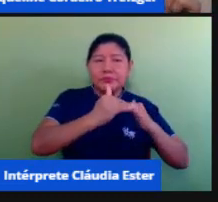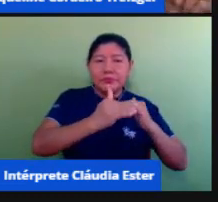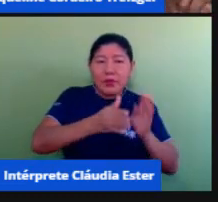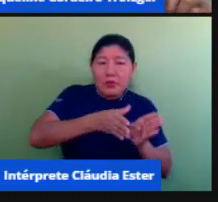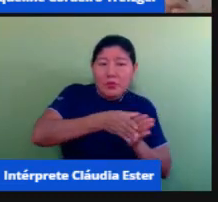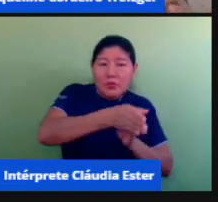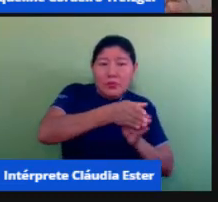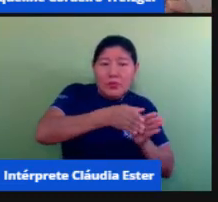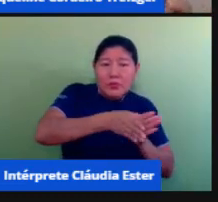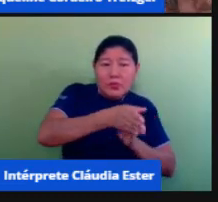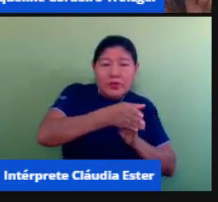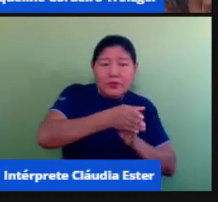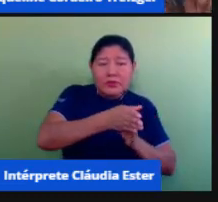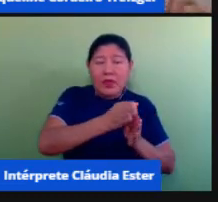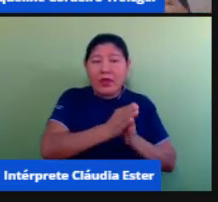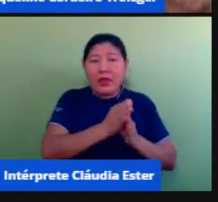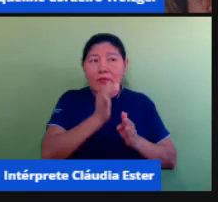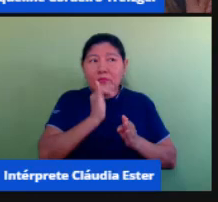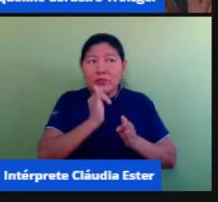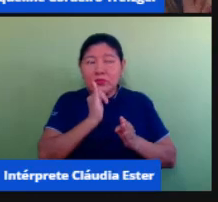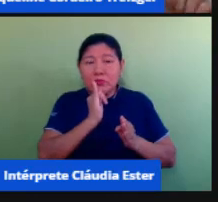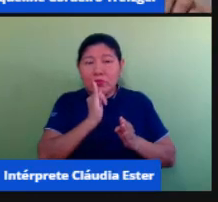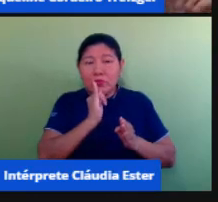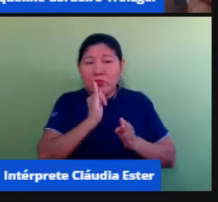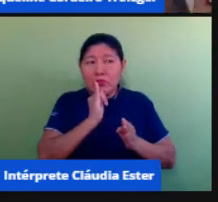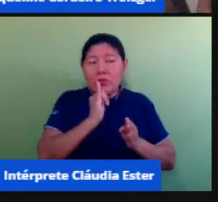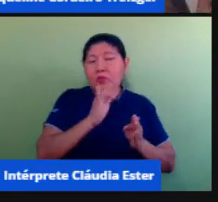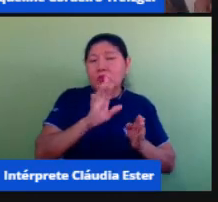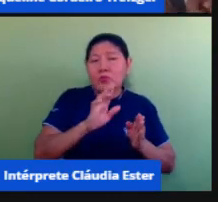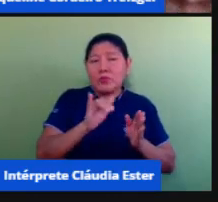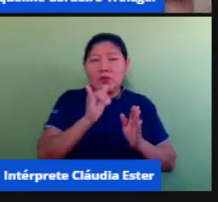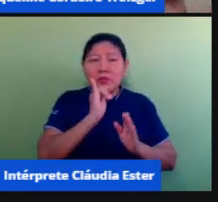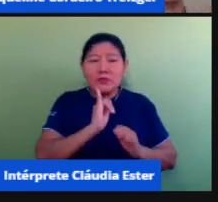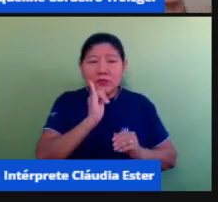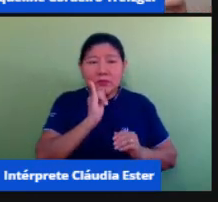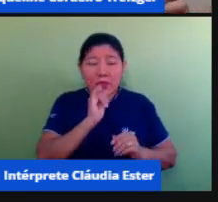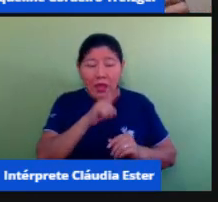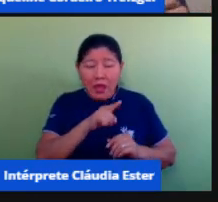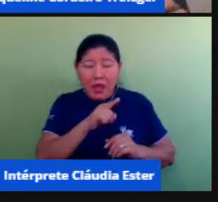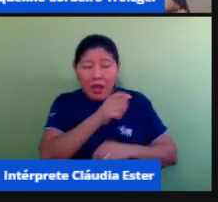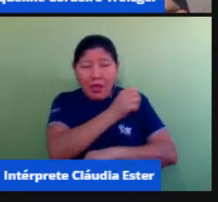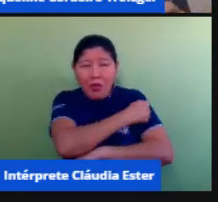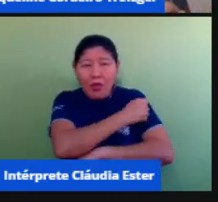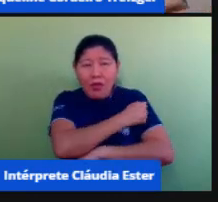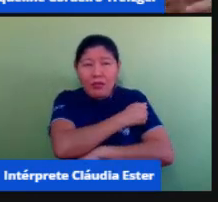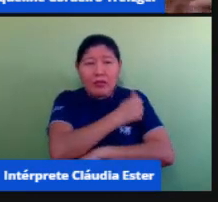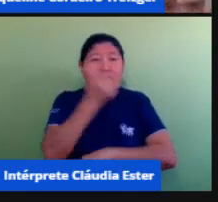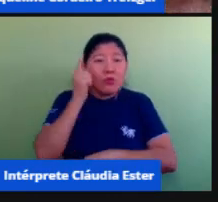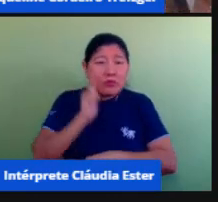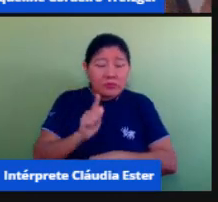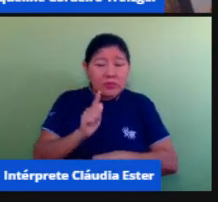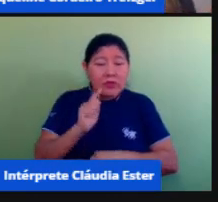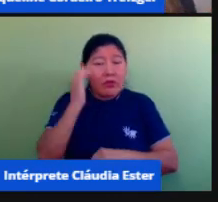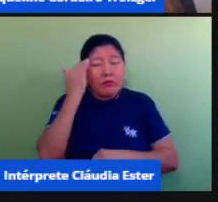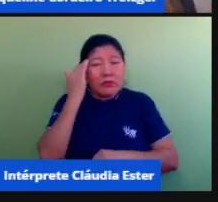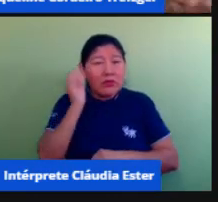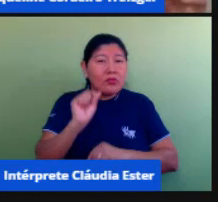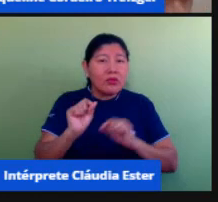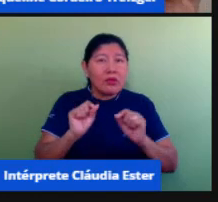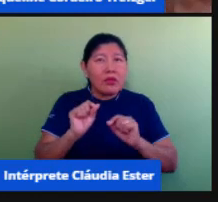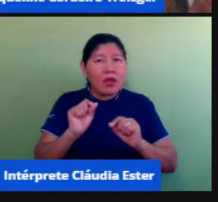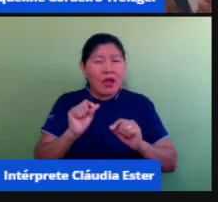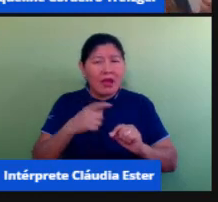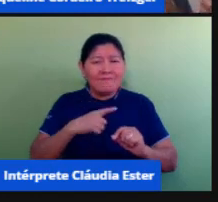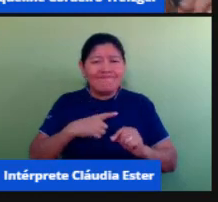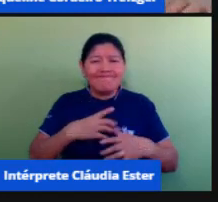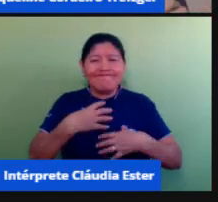um simples exemplo, ou um simples resumo, por 2 linhas, o que o aluno entendeu sobre aquele determinado exercício, qual foi a dificuldade que ele contou,